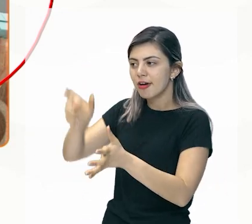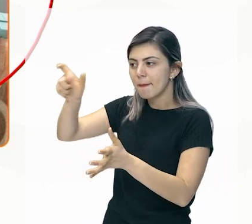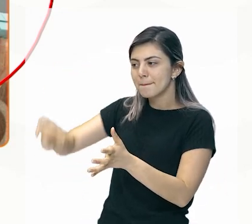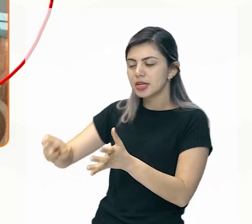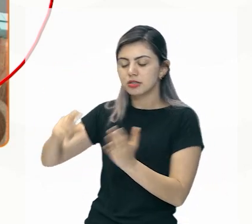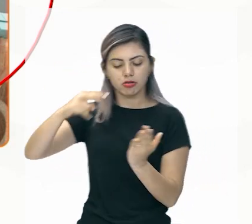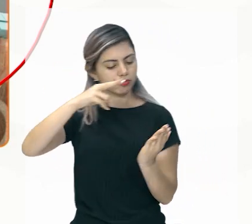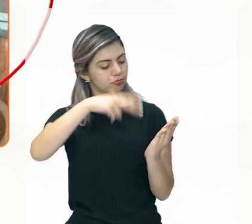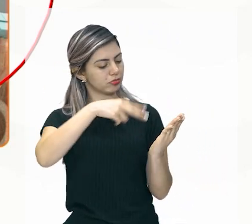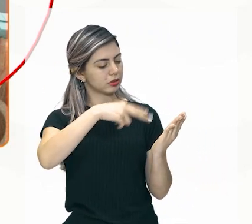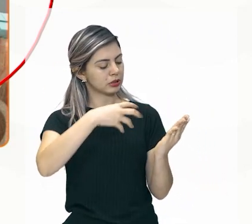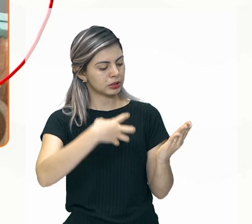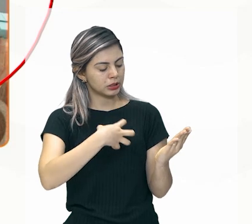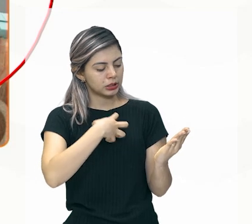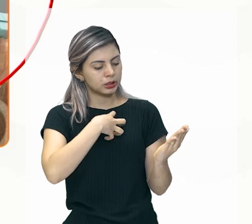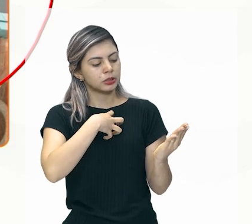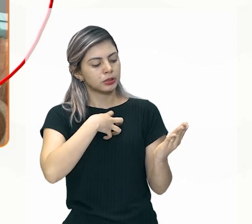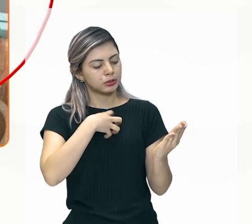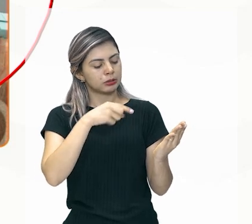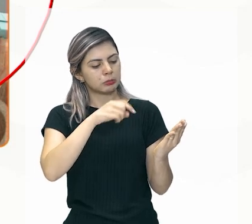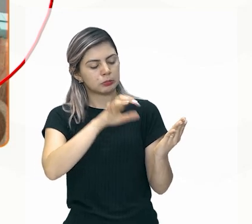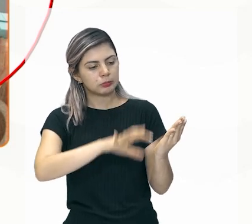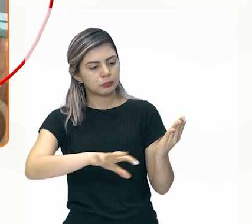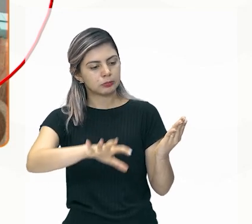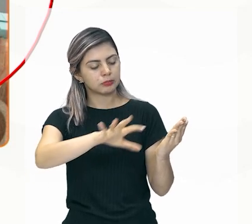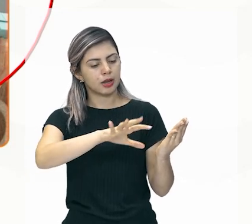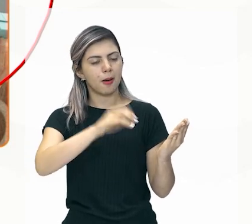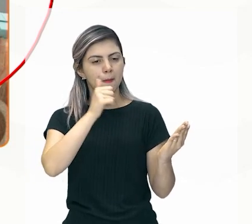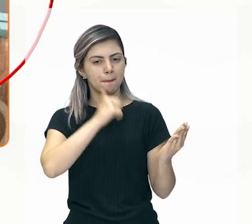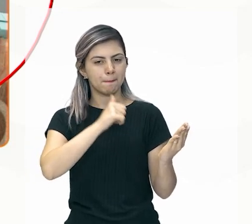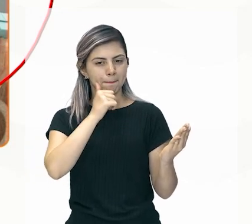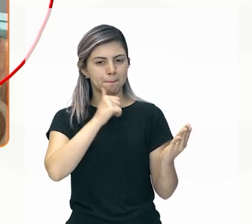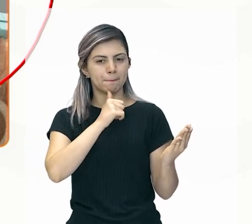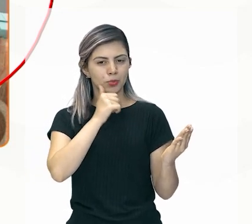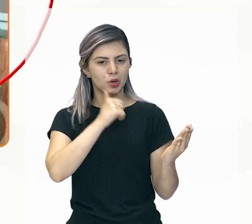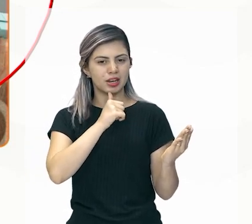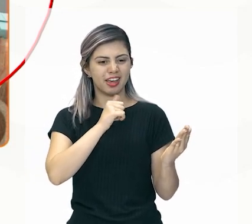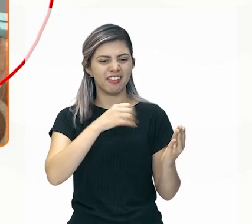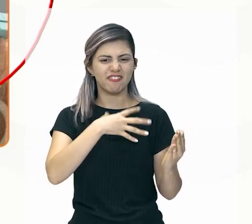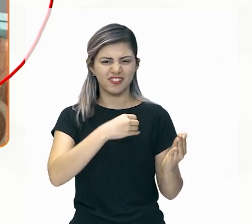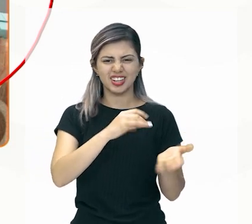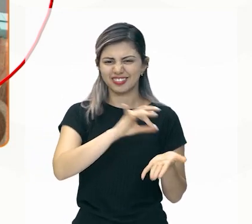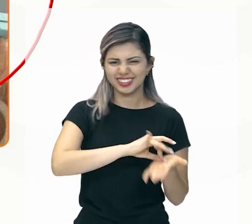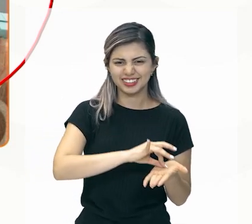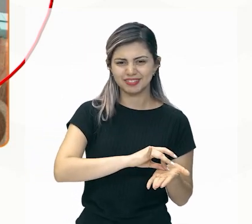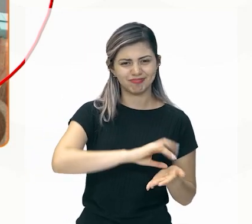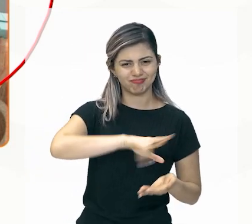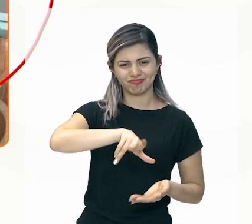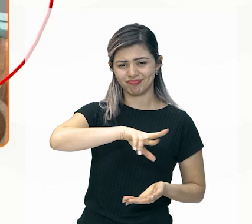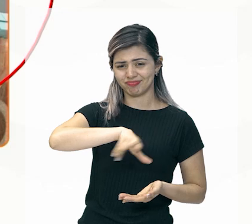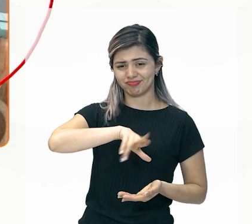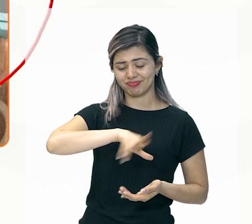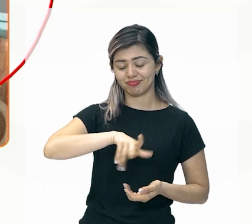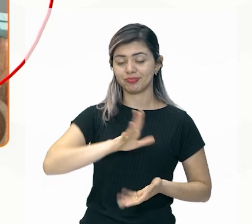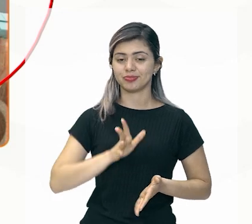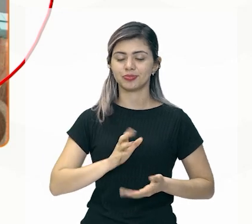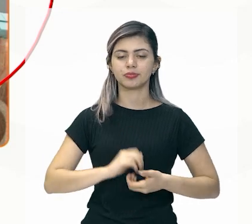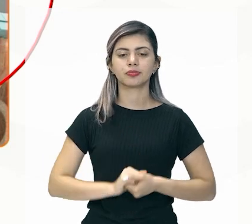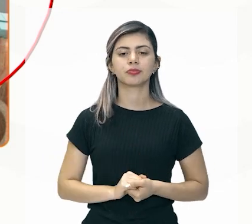lendo isso aí e vendo a imagem dessa atriz, né, que provavelmente não é filha dessa outra atriz aí que faz a